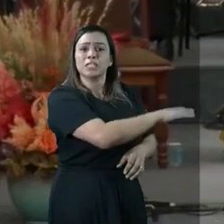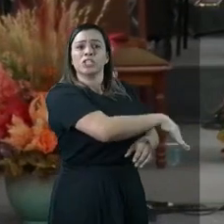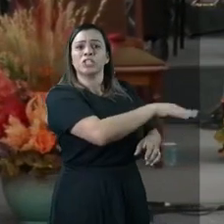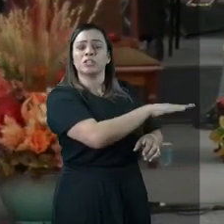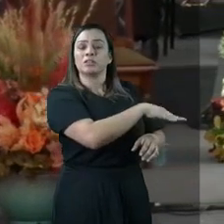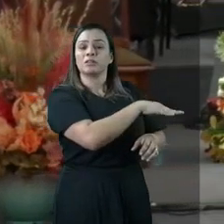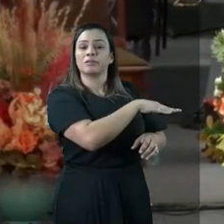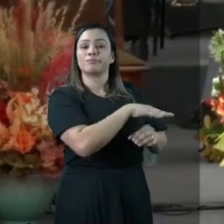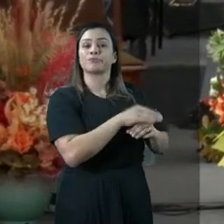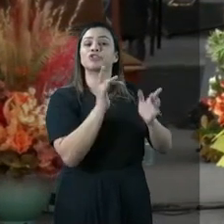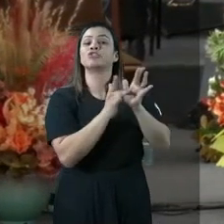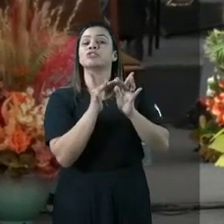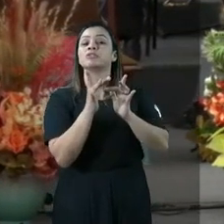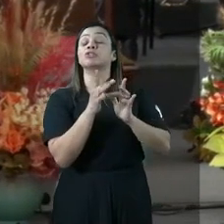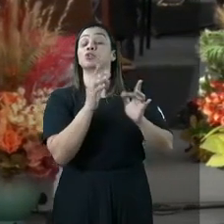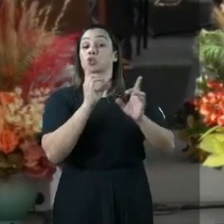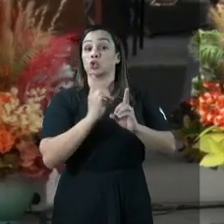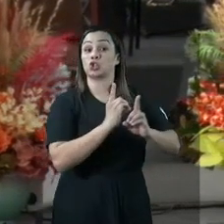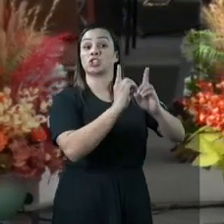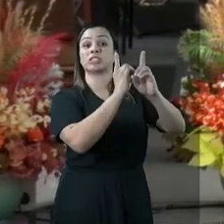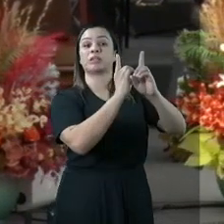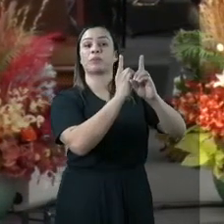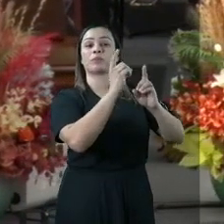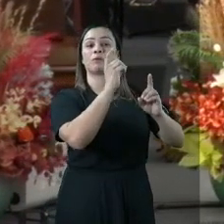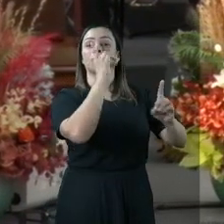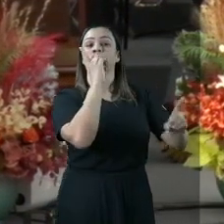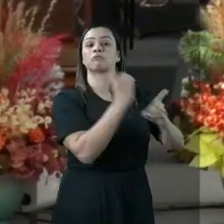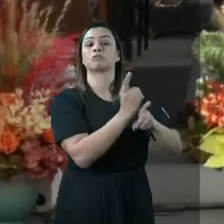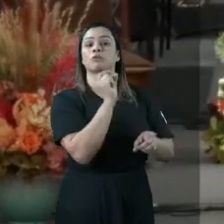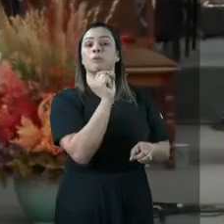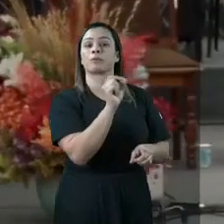está dormindo para despertar quem estava no barco.